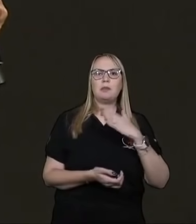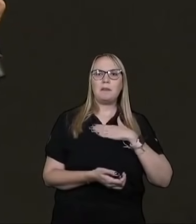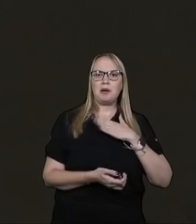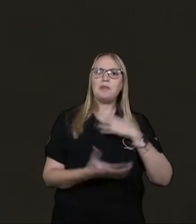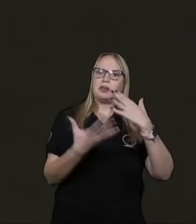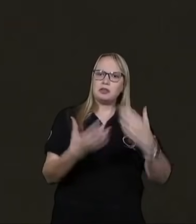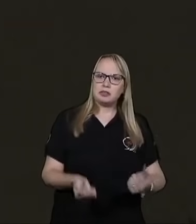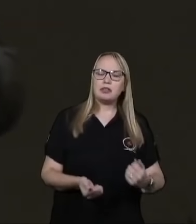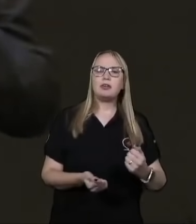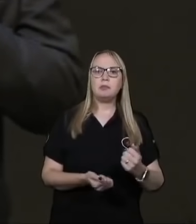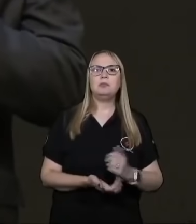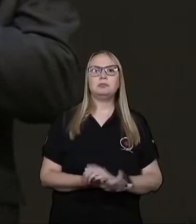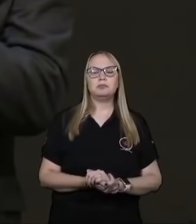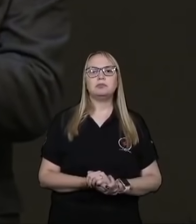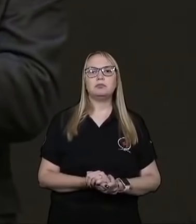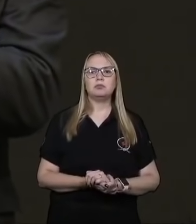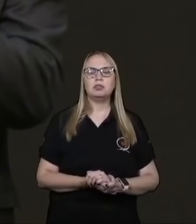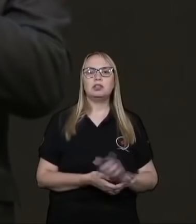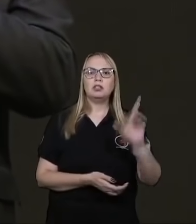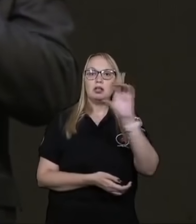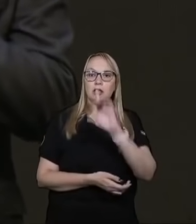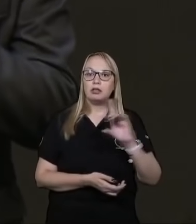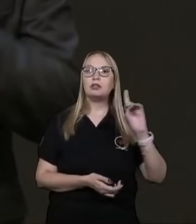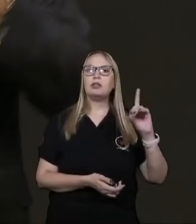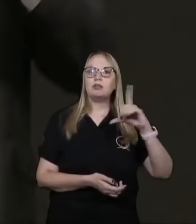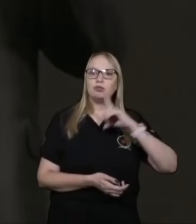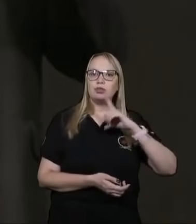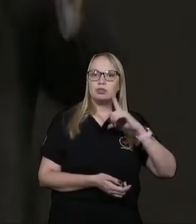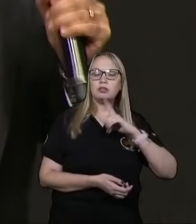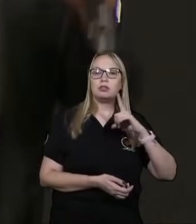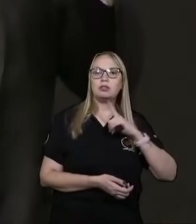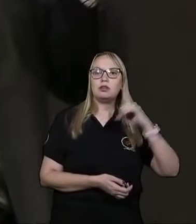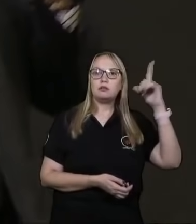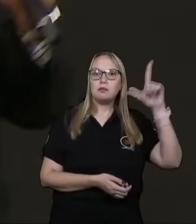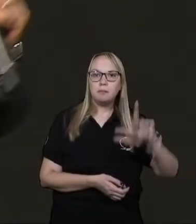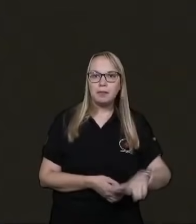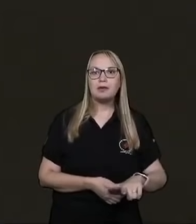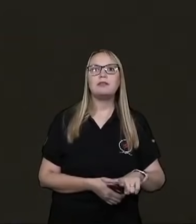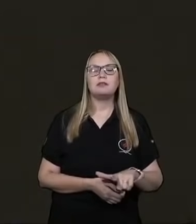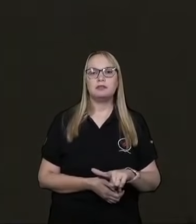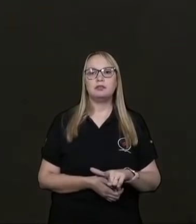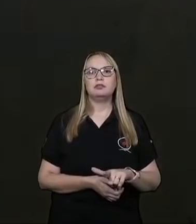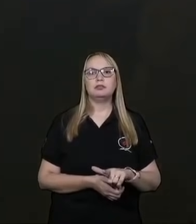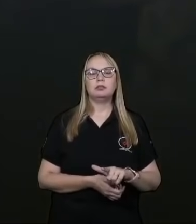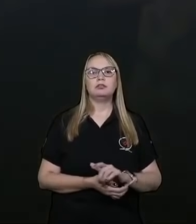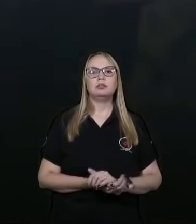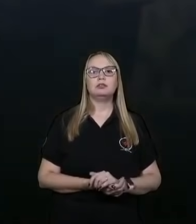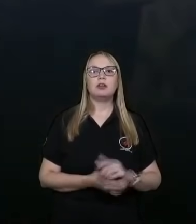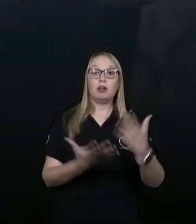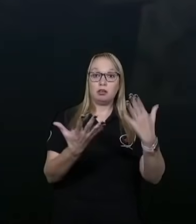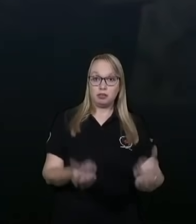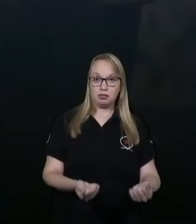eu recebo a declaração é essa Deus tem mais em